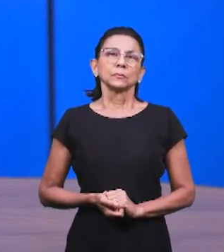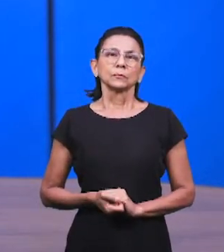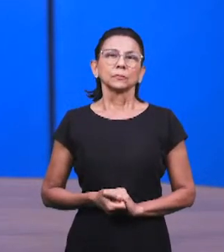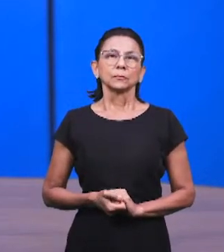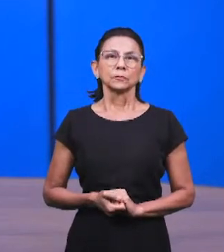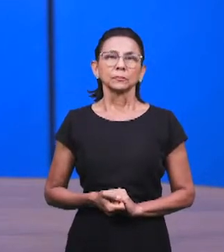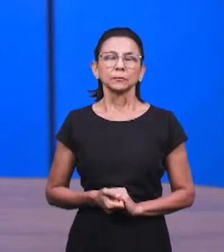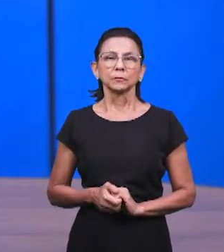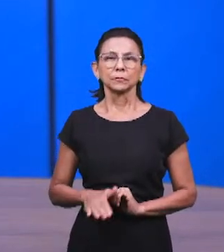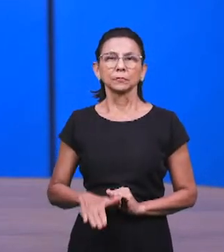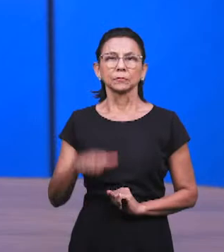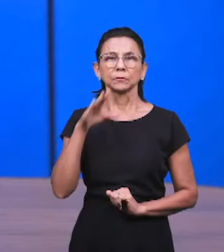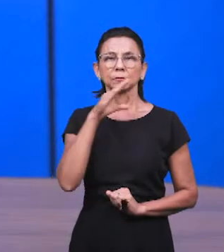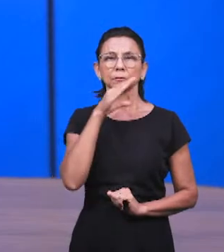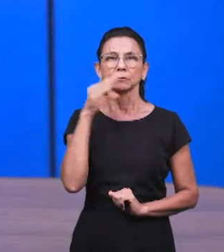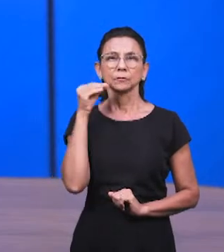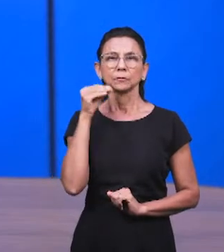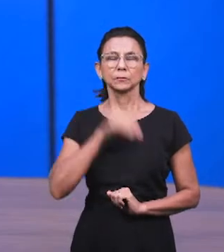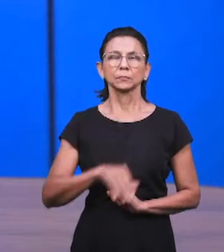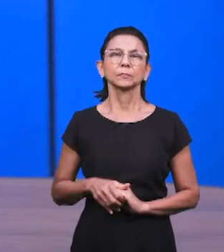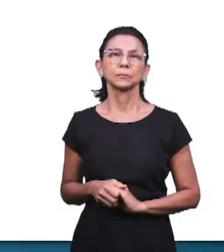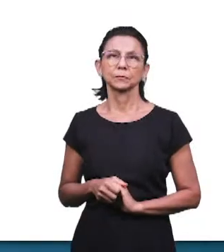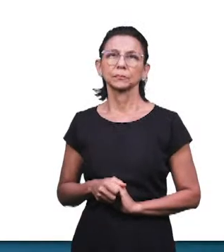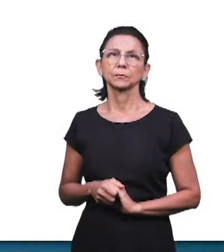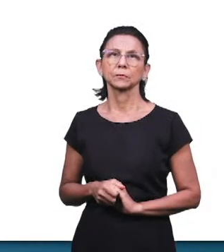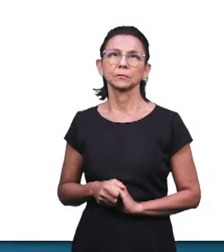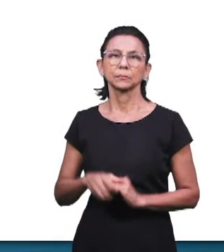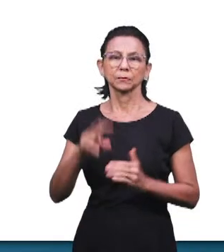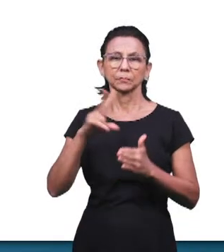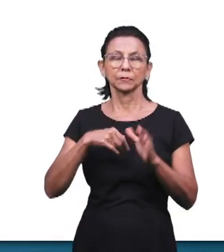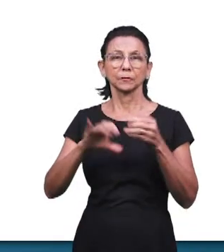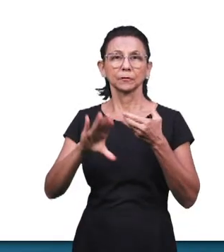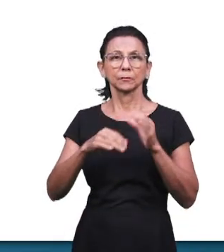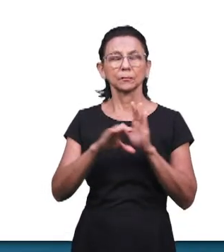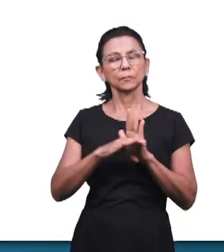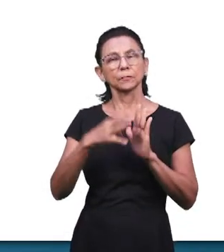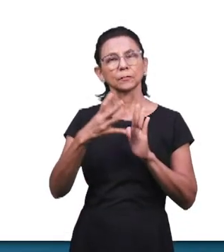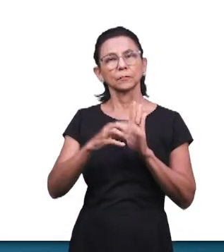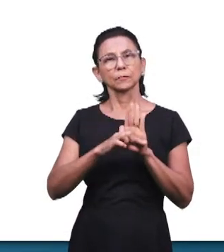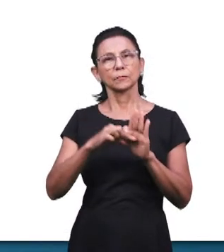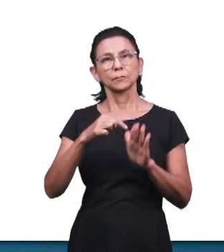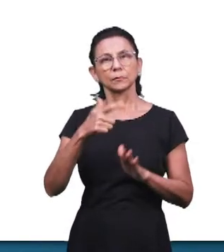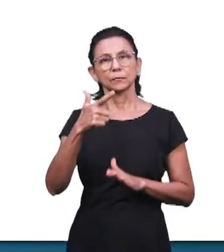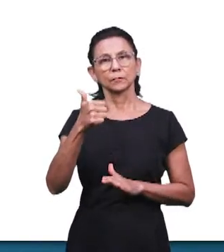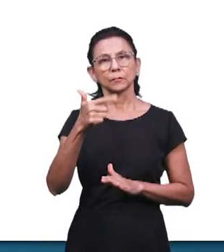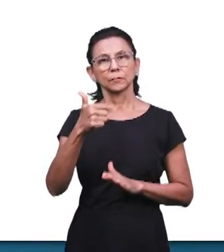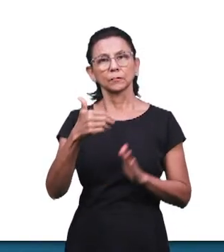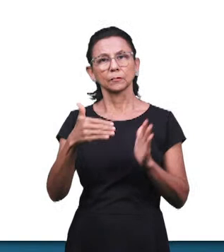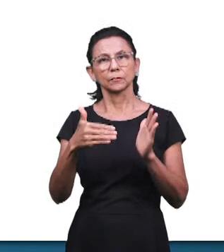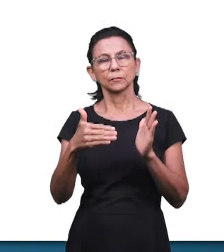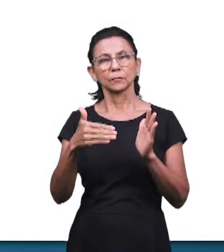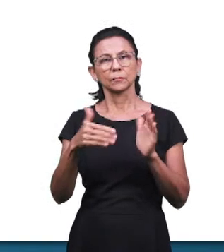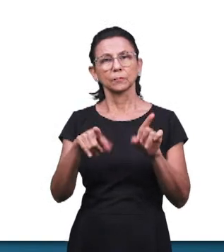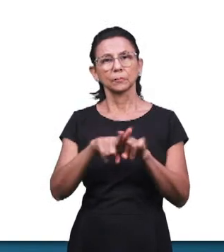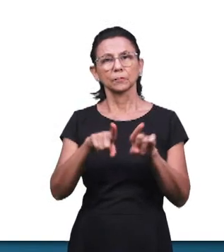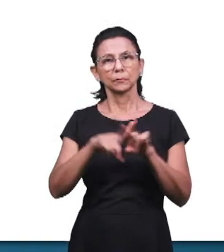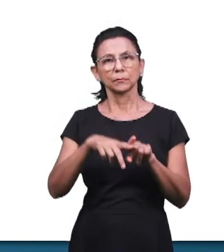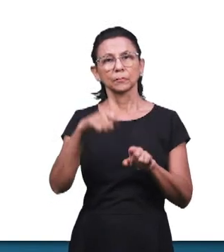crianças, intermediárias e adolescentes. E a pergunta é: lendo Cantares capítulo 4, verso 12 e